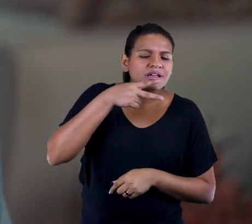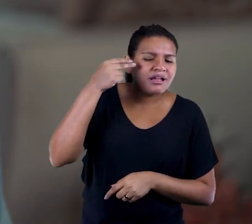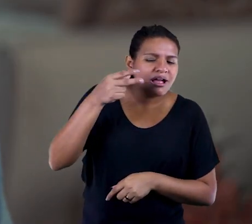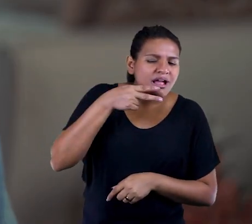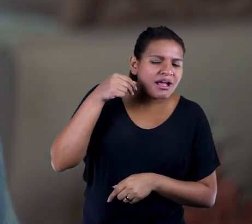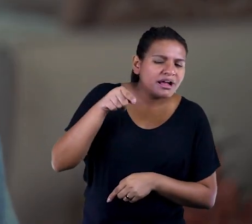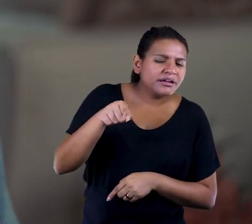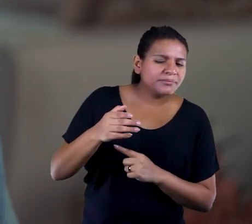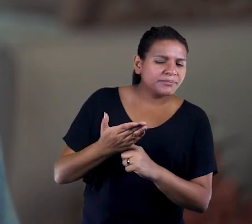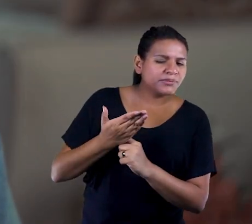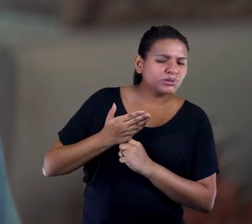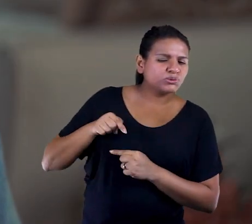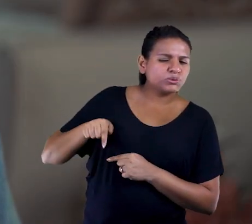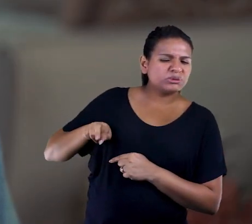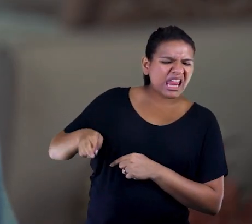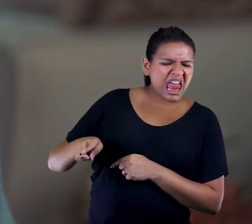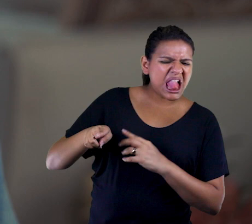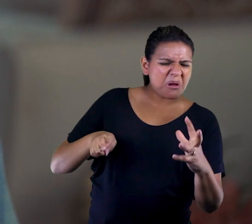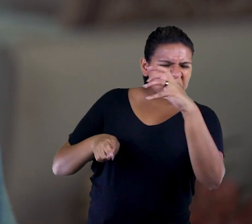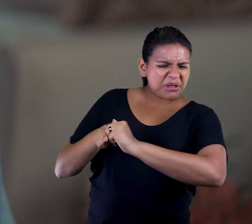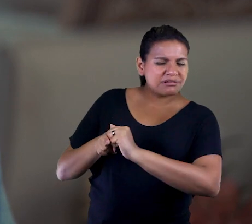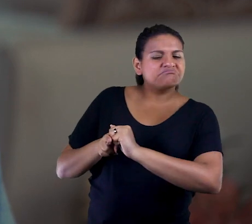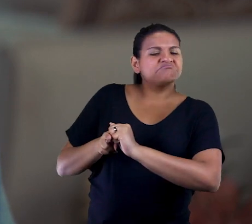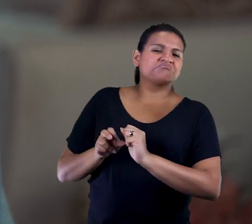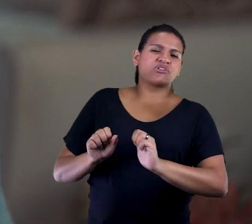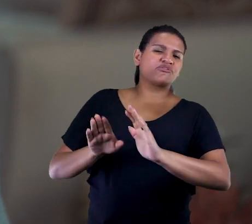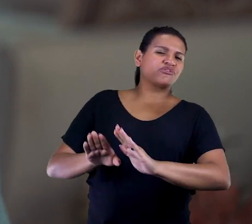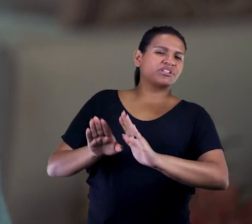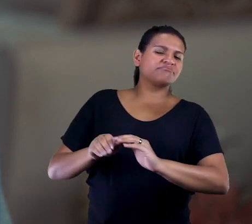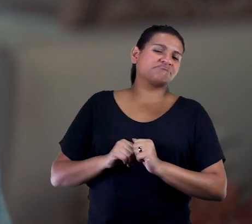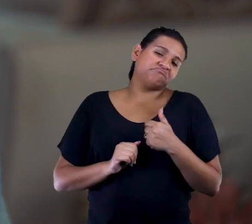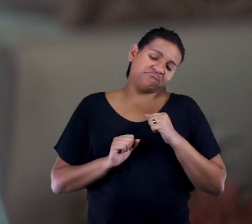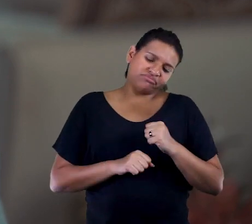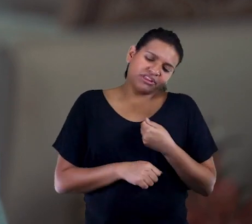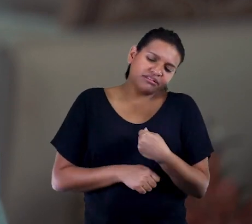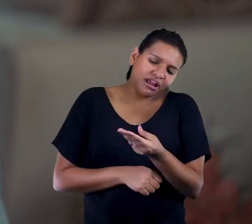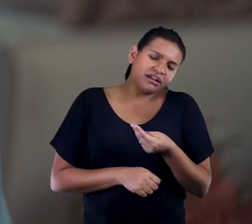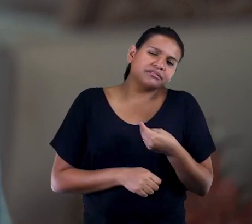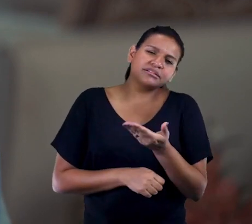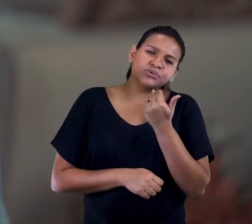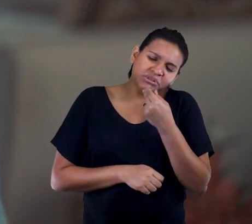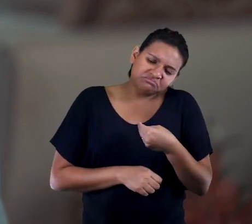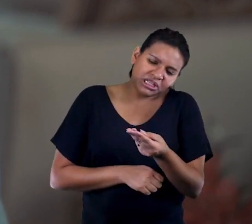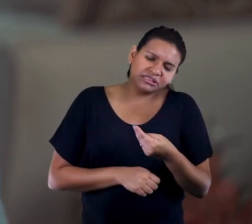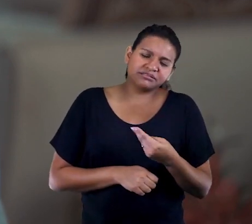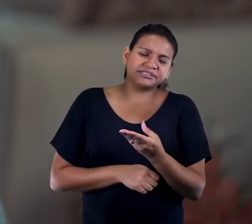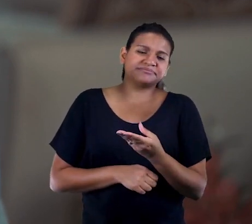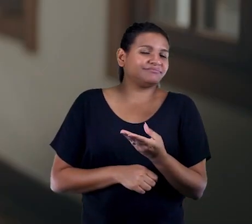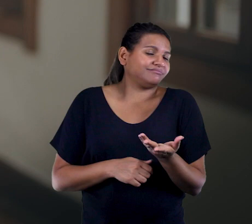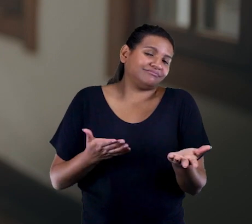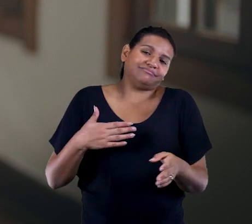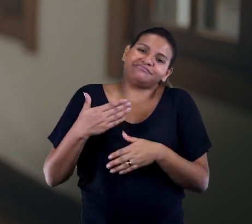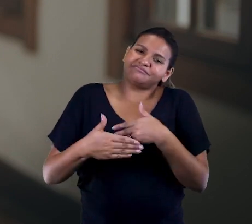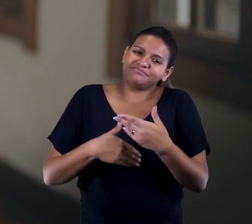ver os gatos como, está me beneficiando, vou deixar eles ficarem aqui, vou até eventualmente alimentar um gato se